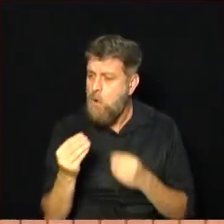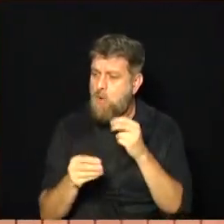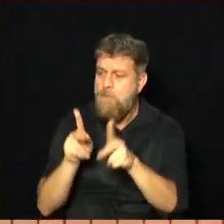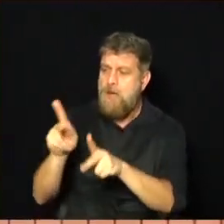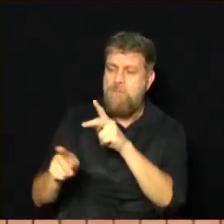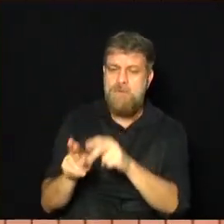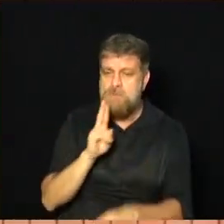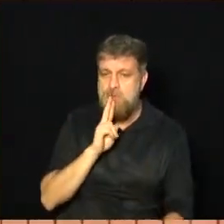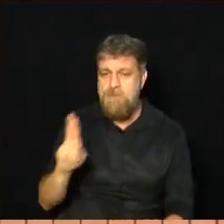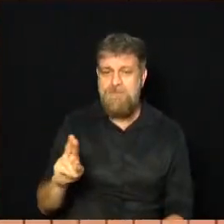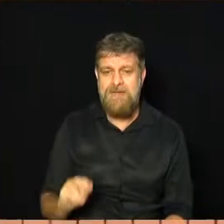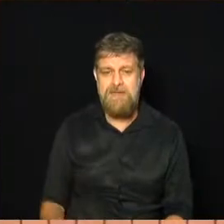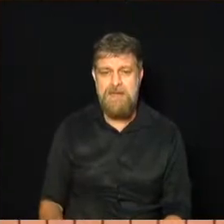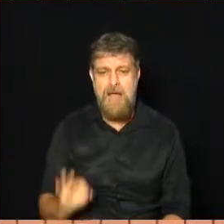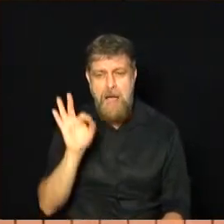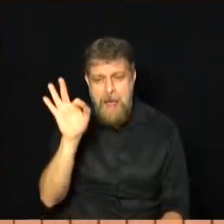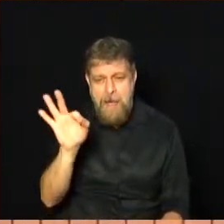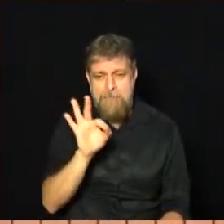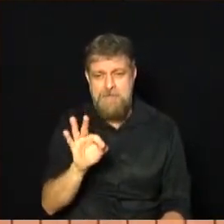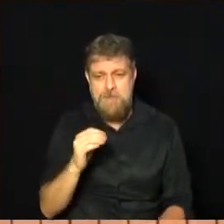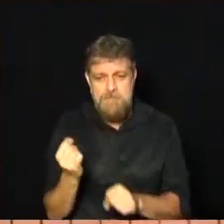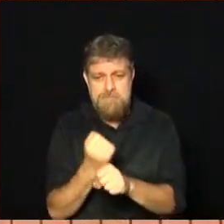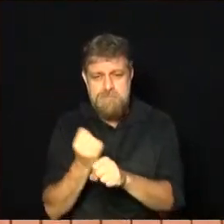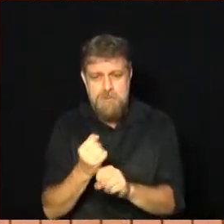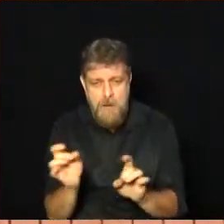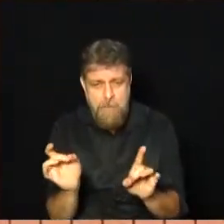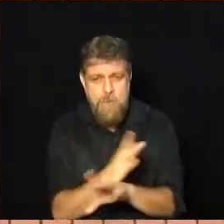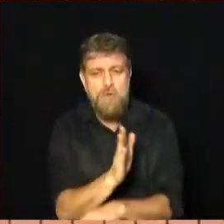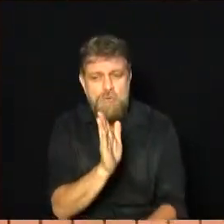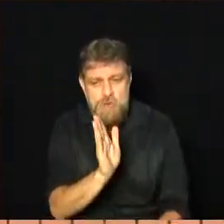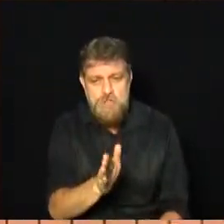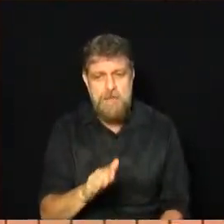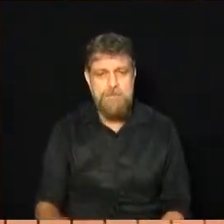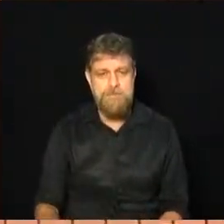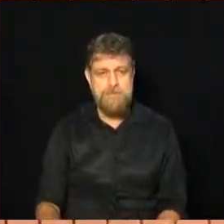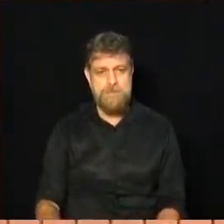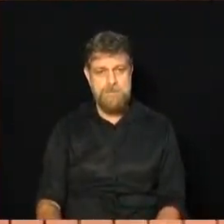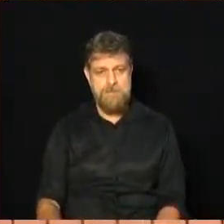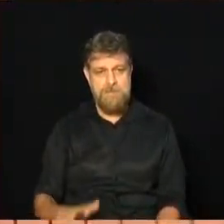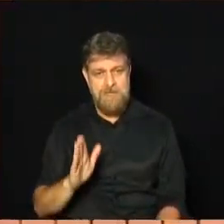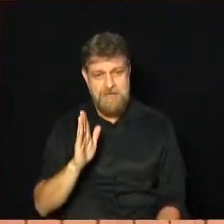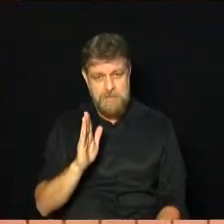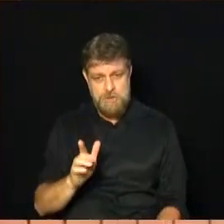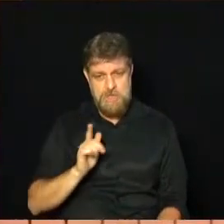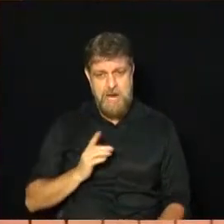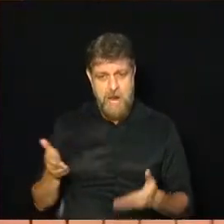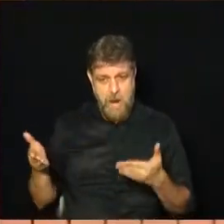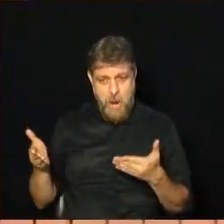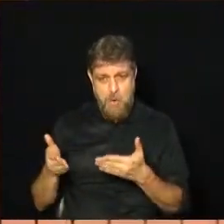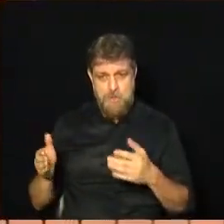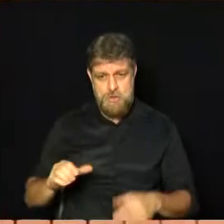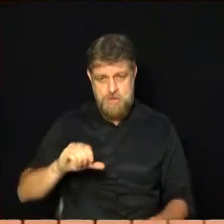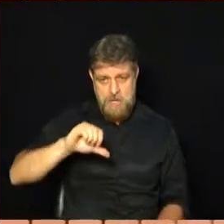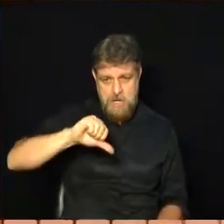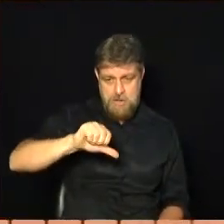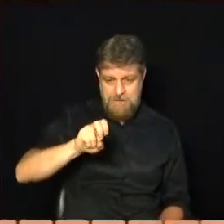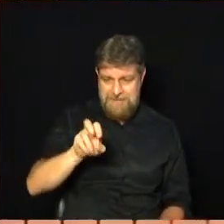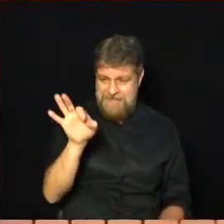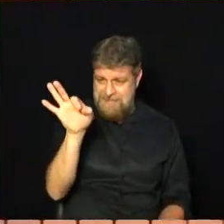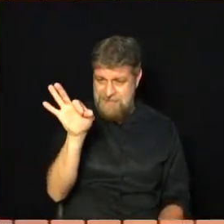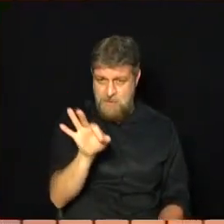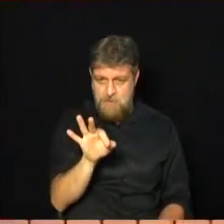em percentual de realização? Olha, o BRT ele está hoje 95%